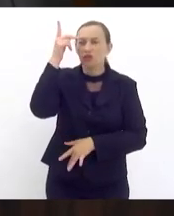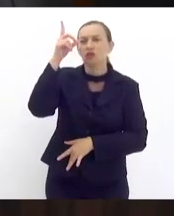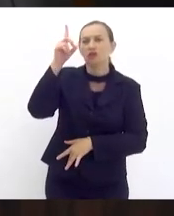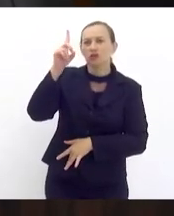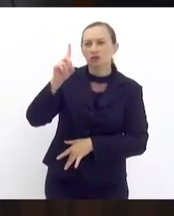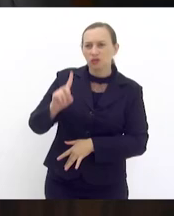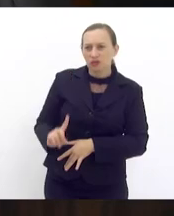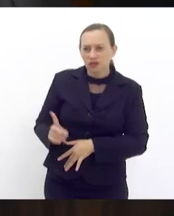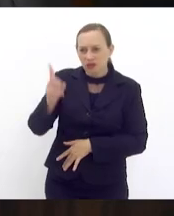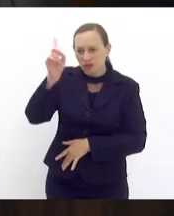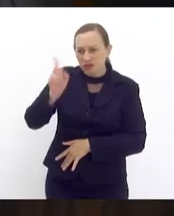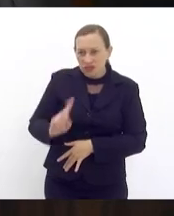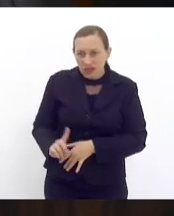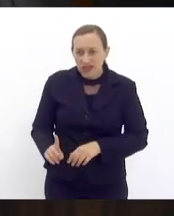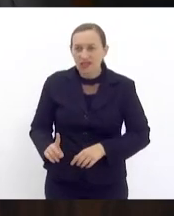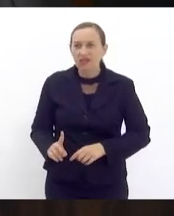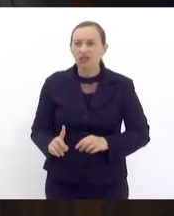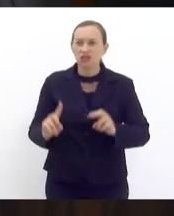deficiência